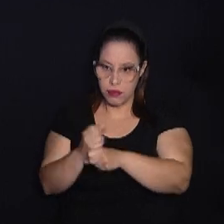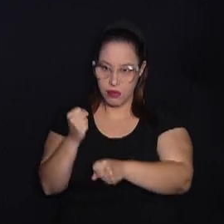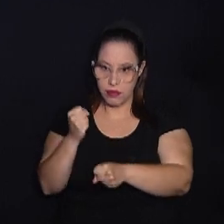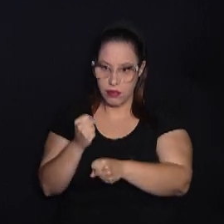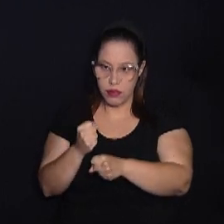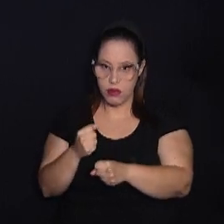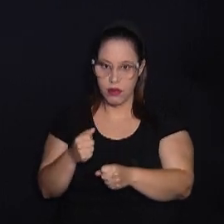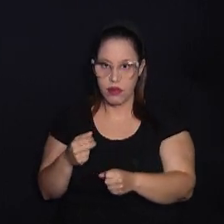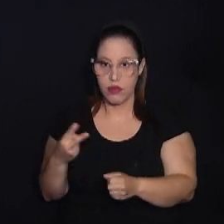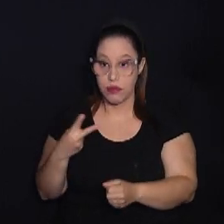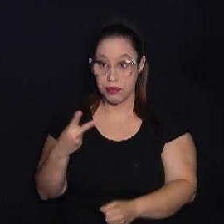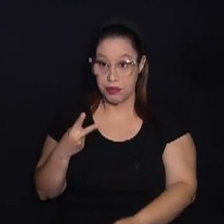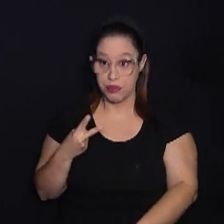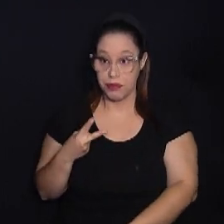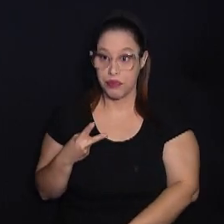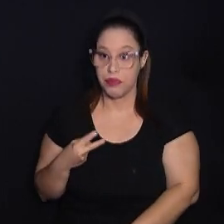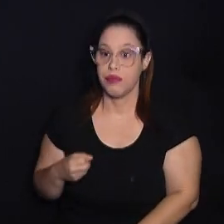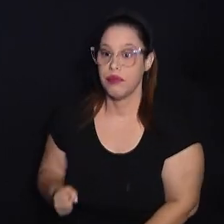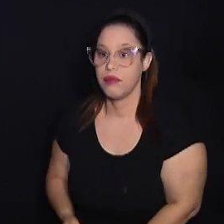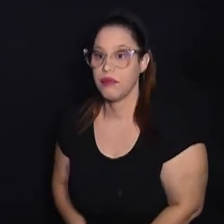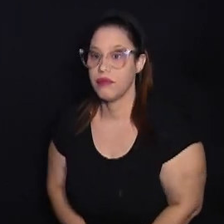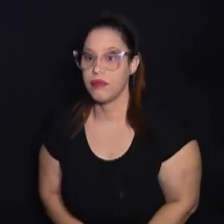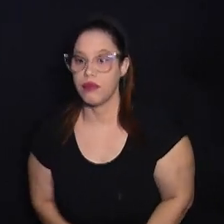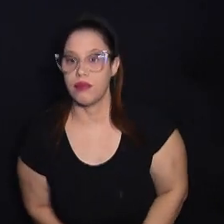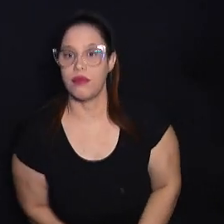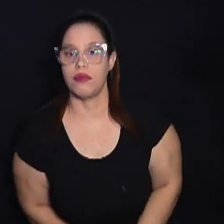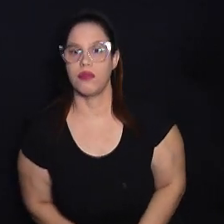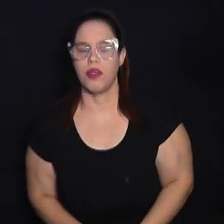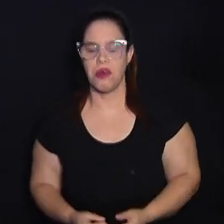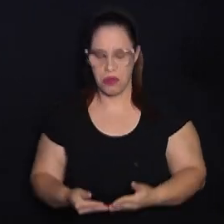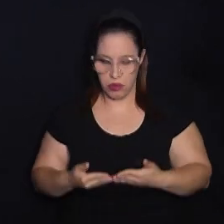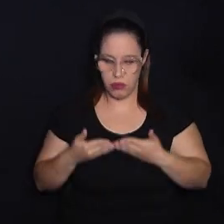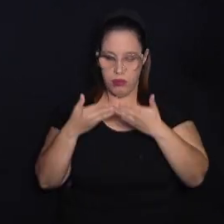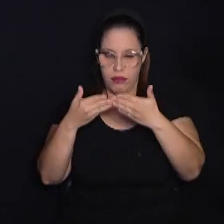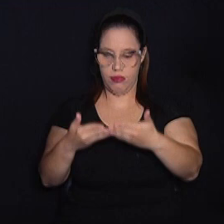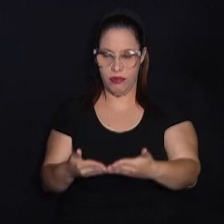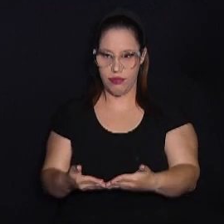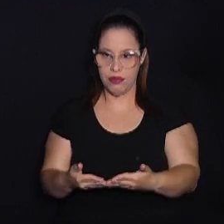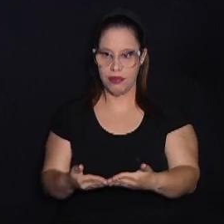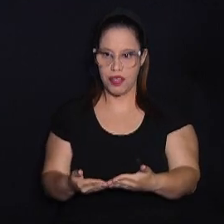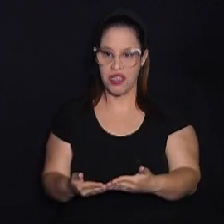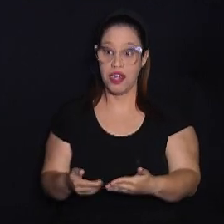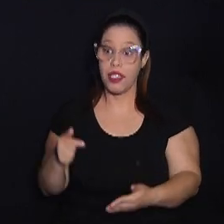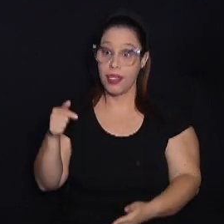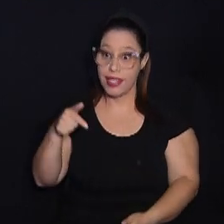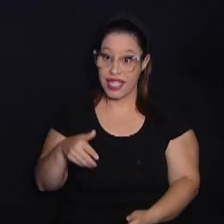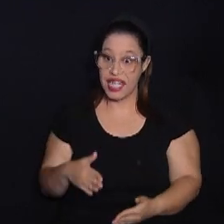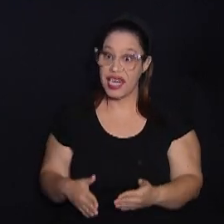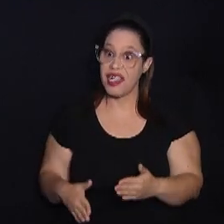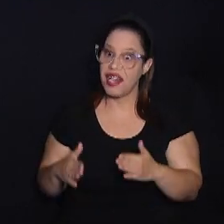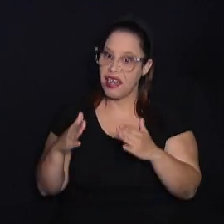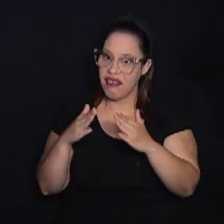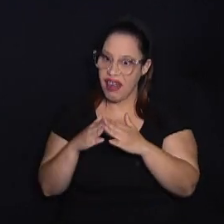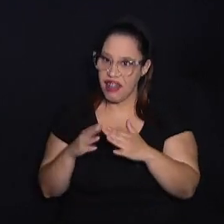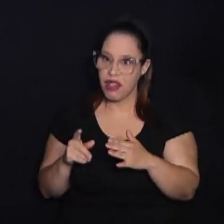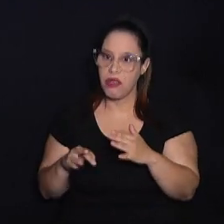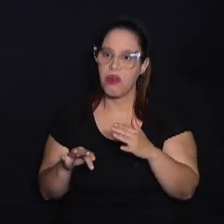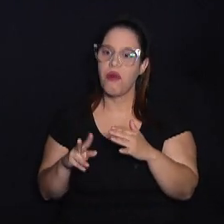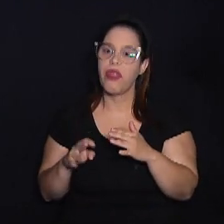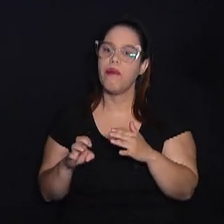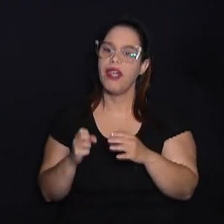em segundo, duas vezes, né? Em segundo, nos agraciando de ser na casa do contabilista, né? No sindicato